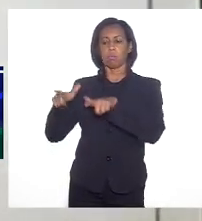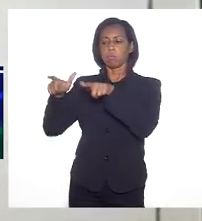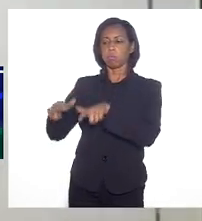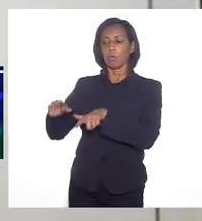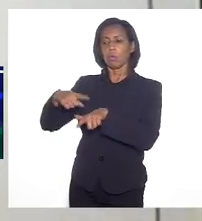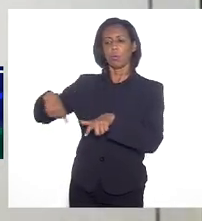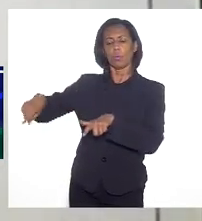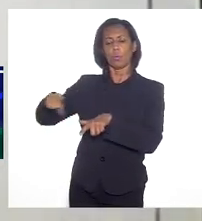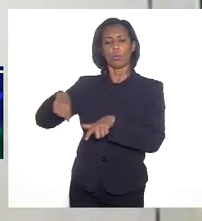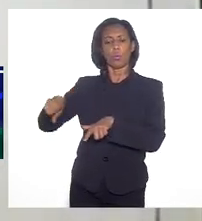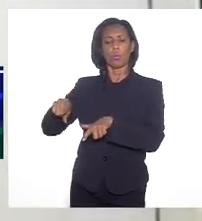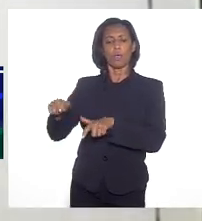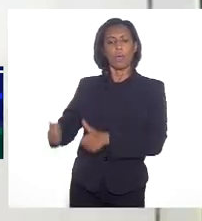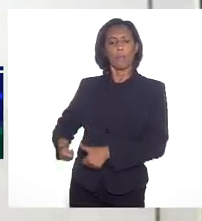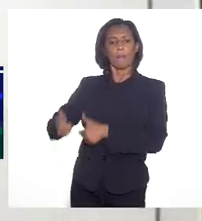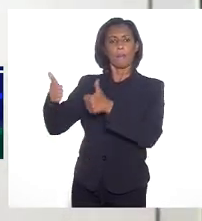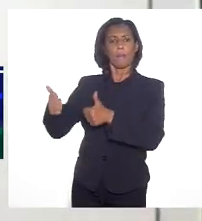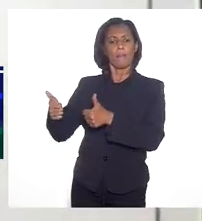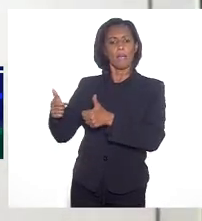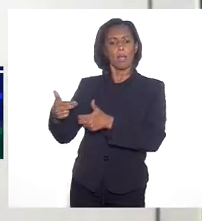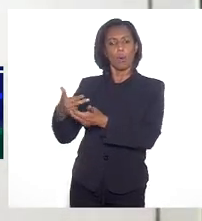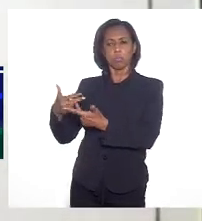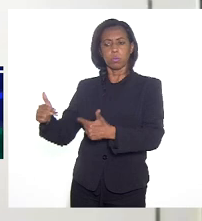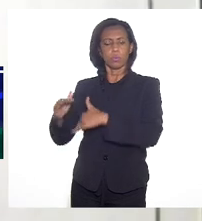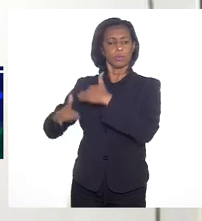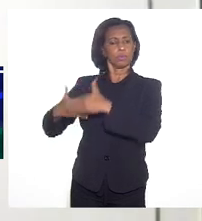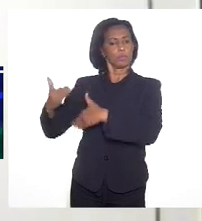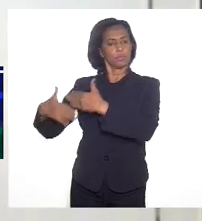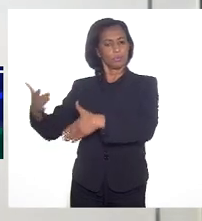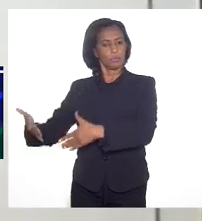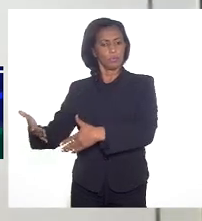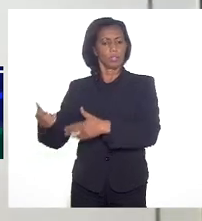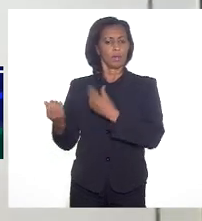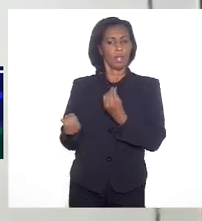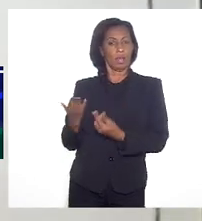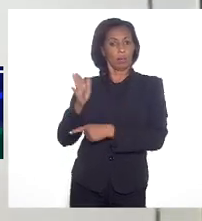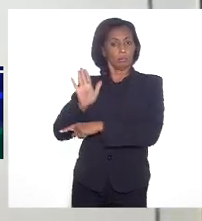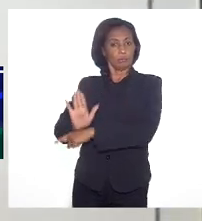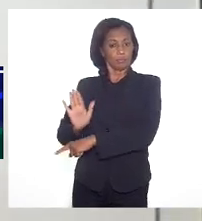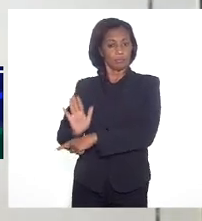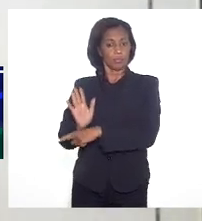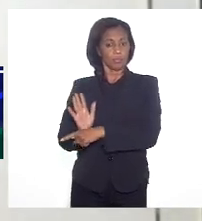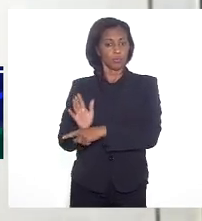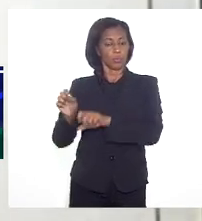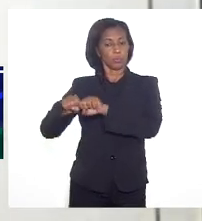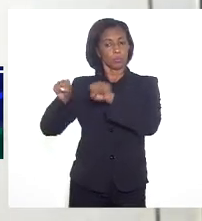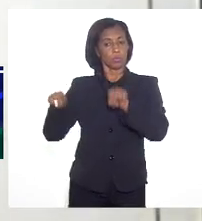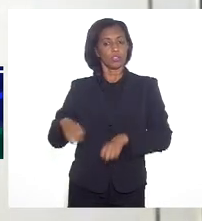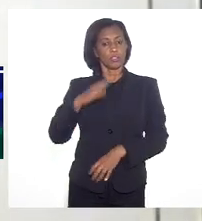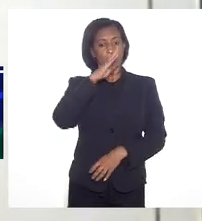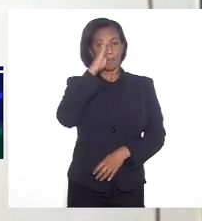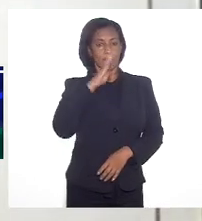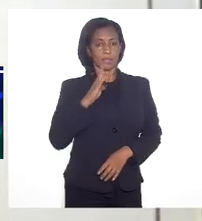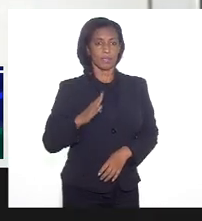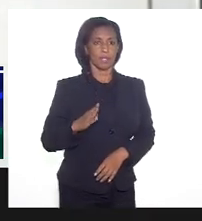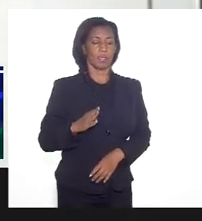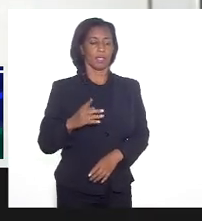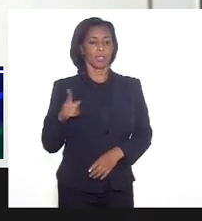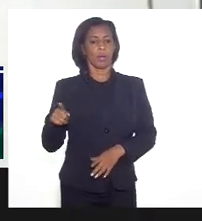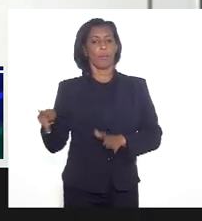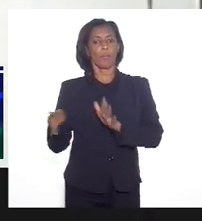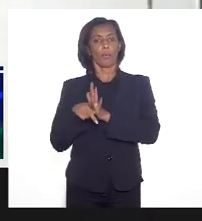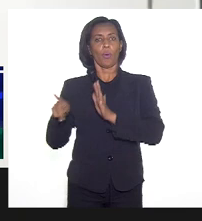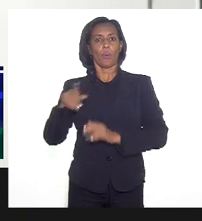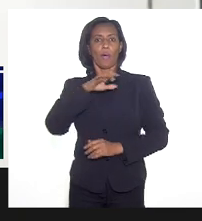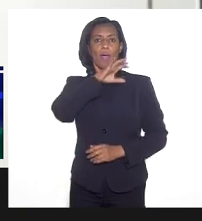qual é os melhores produtos a serem desenvolvidos ela contribui com o sistema brasileiro de inspeção de produtos de origem animal